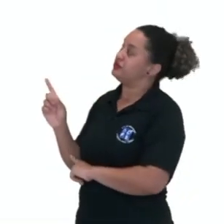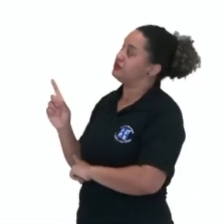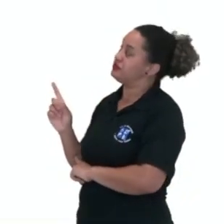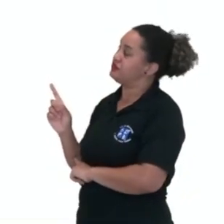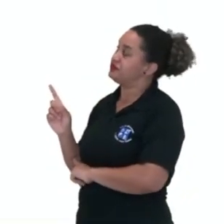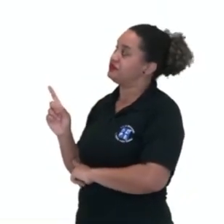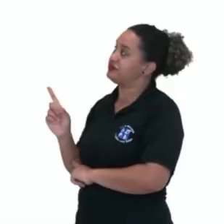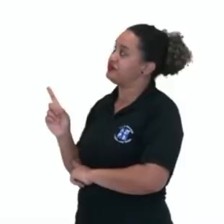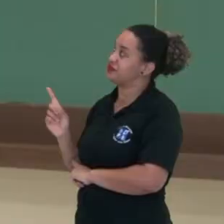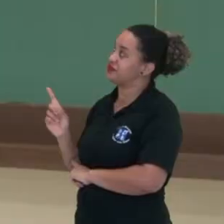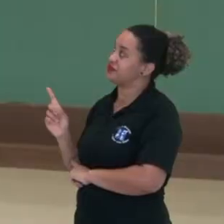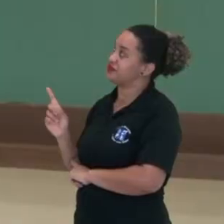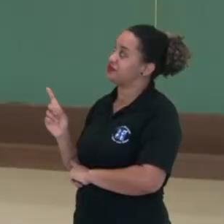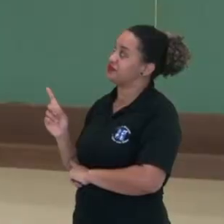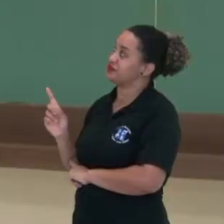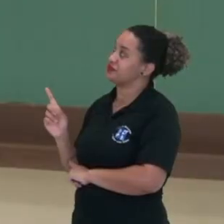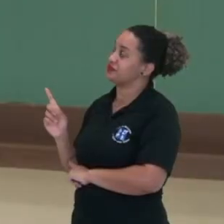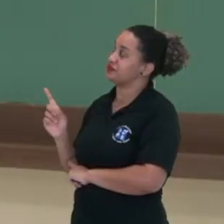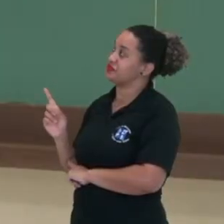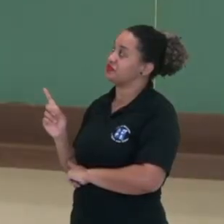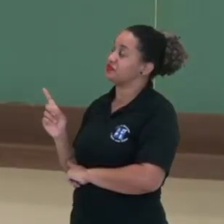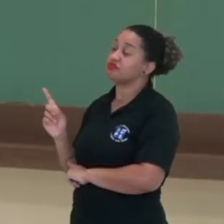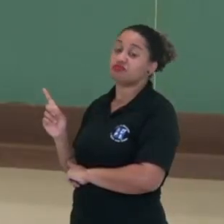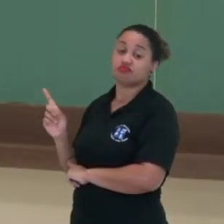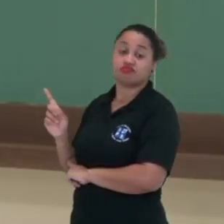exemplo, aqui num alto-falante.